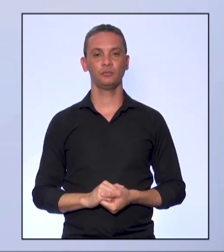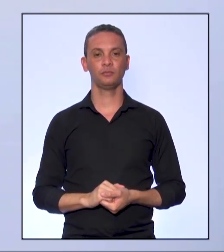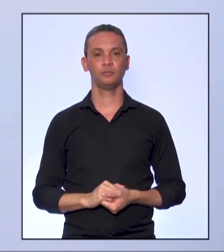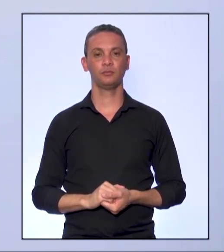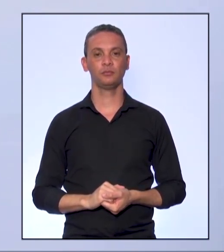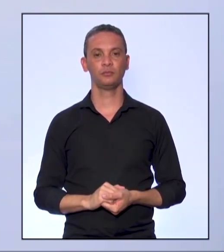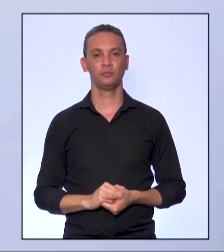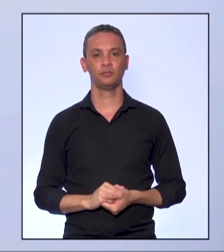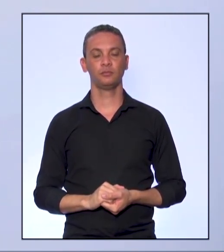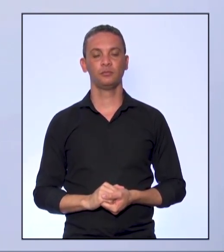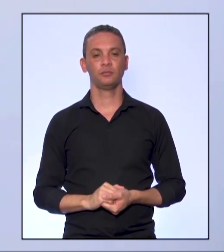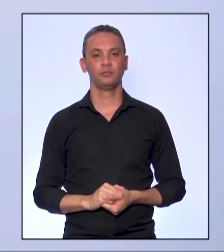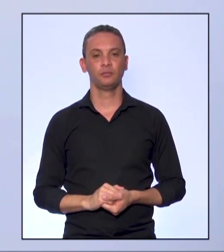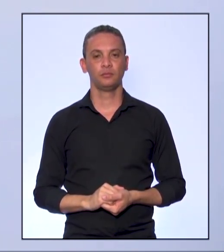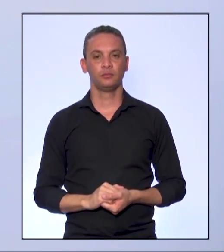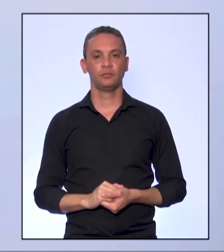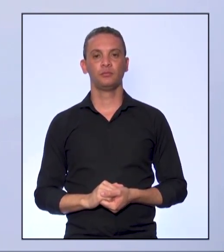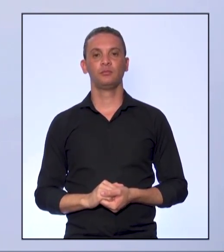do